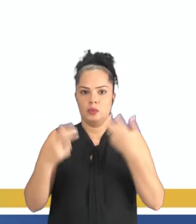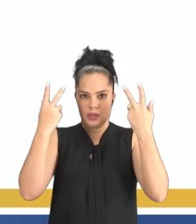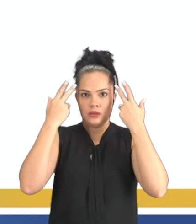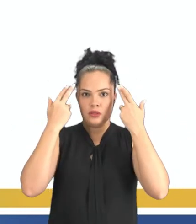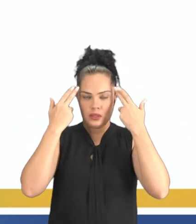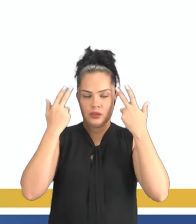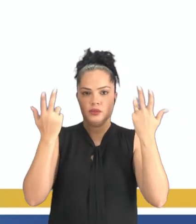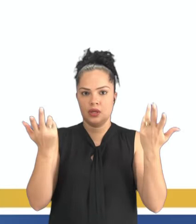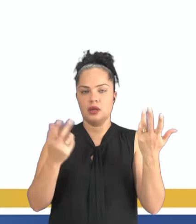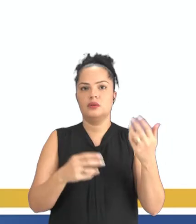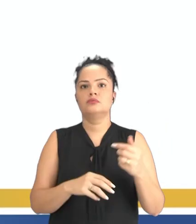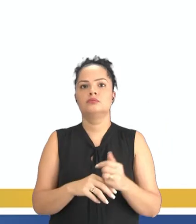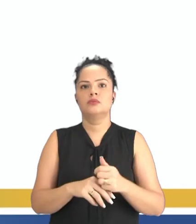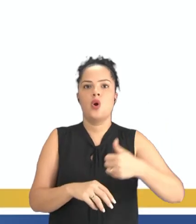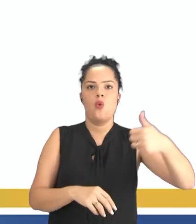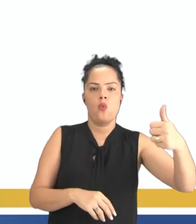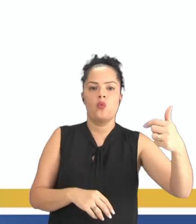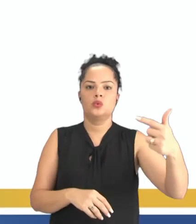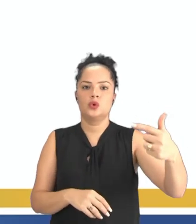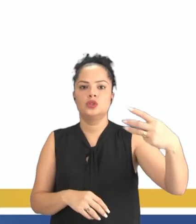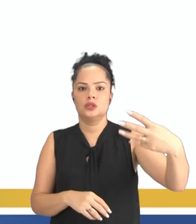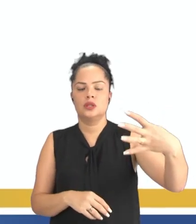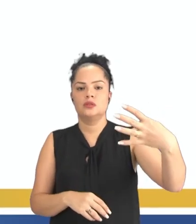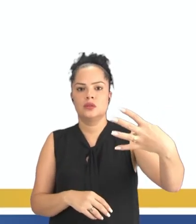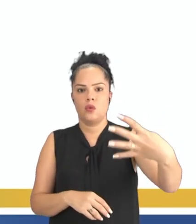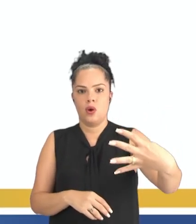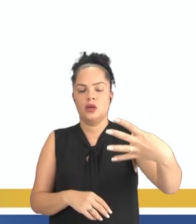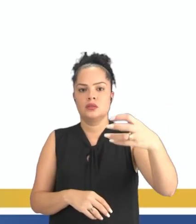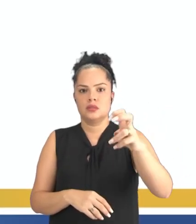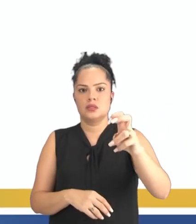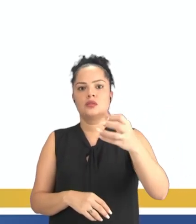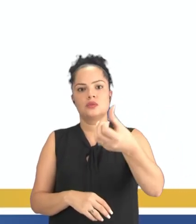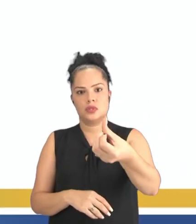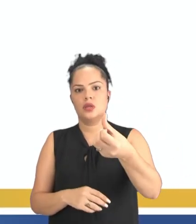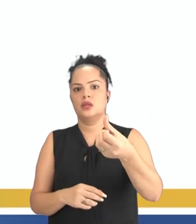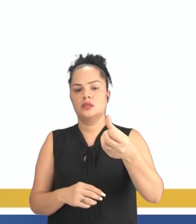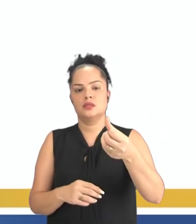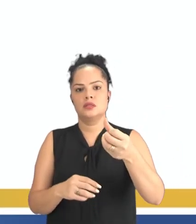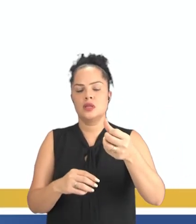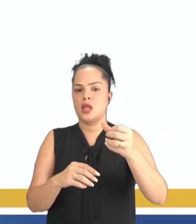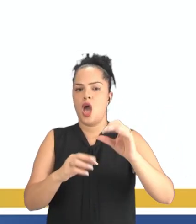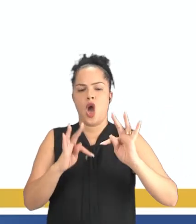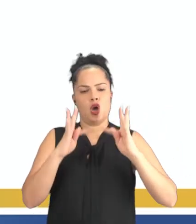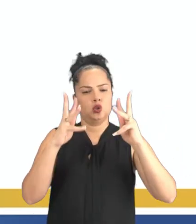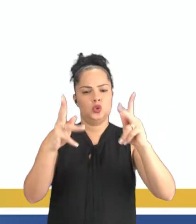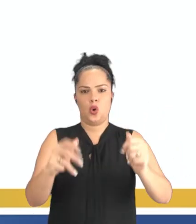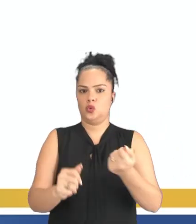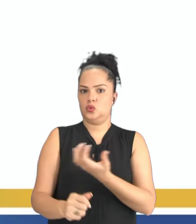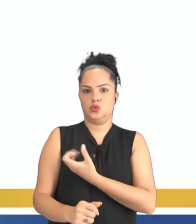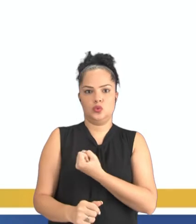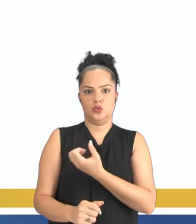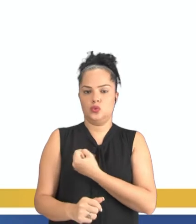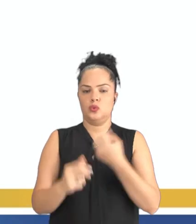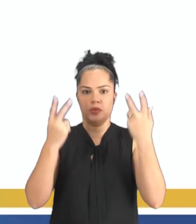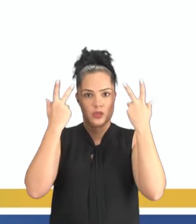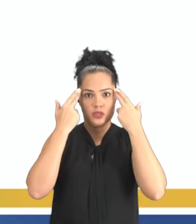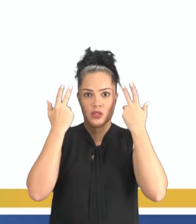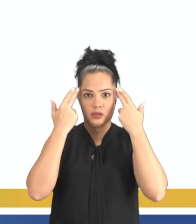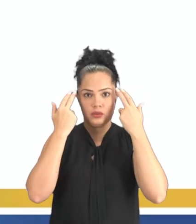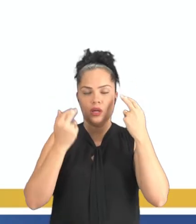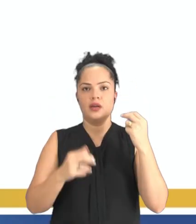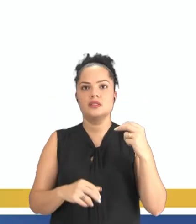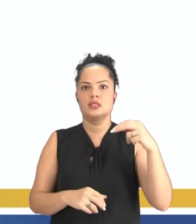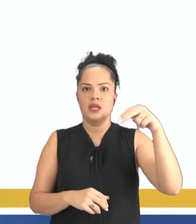4, 5, 6, ou seja, todos os elementos, né, do espaço amostral, já que todos eles são números naturais. N de